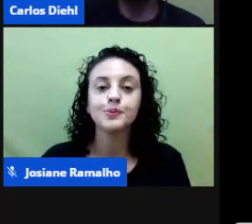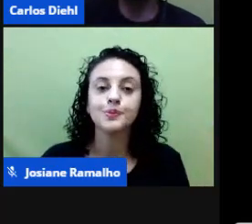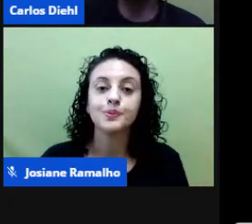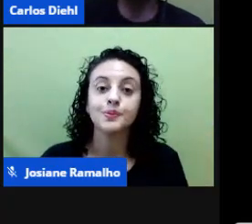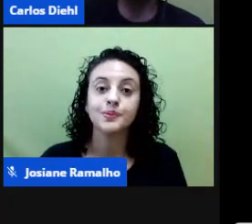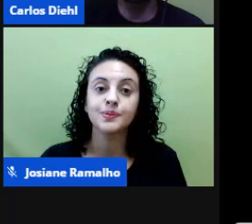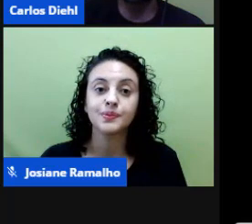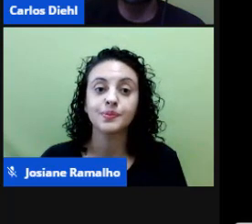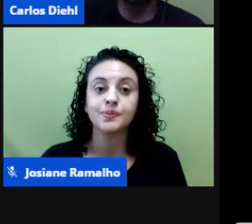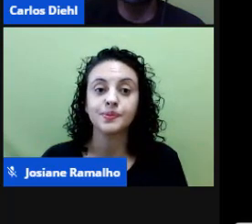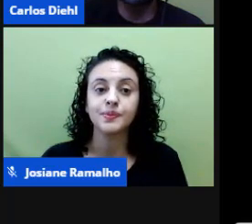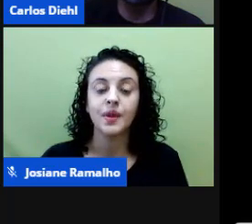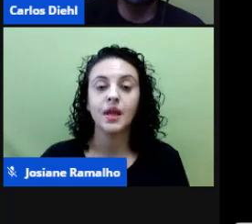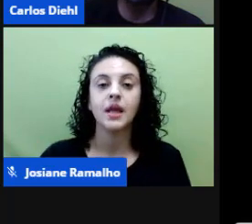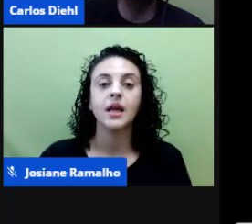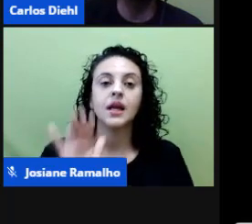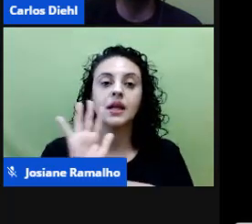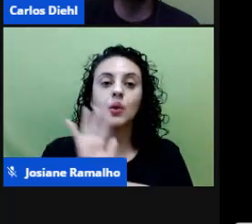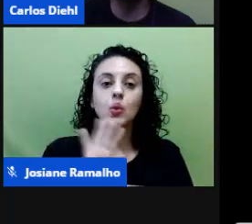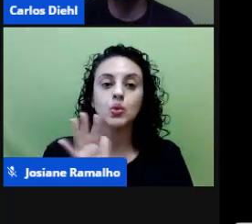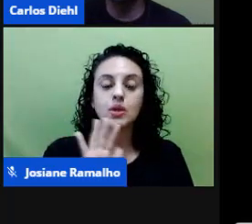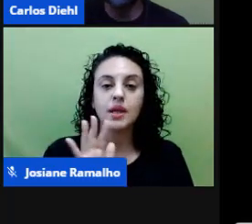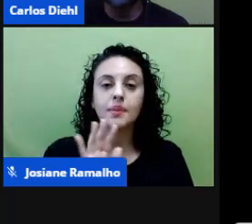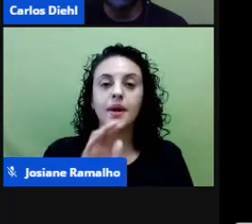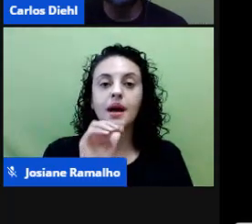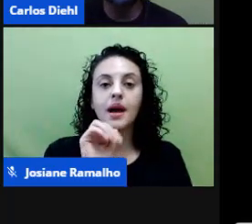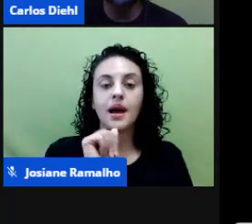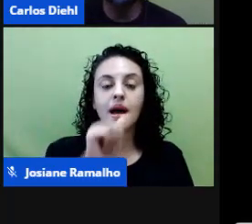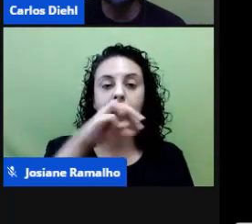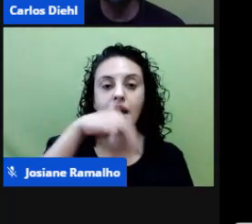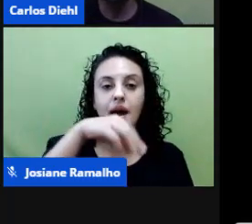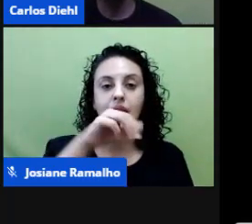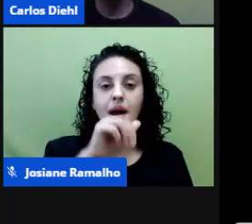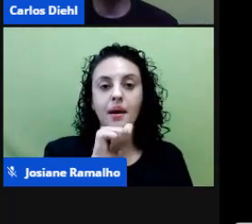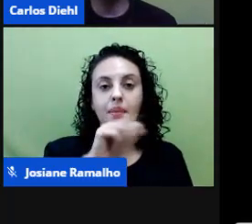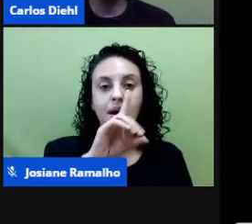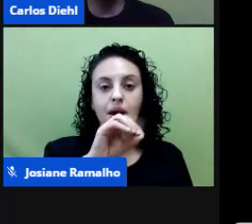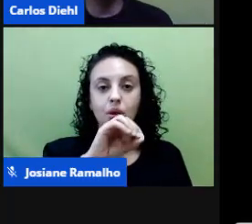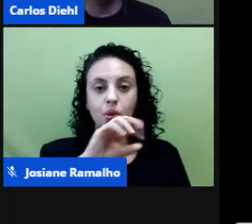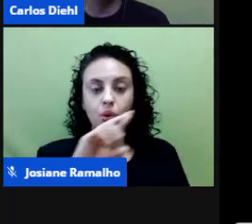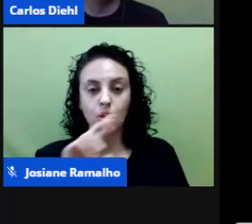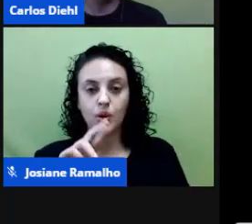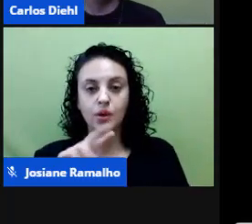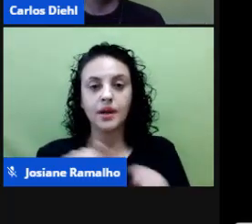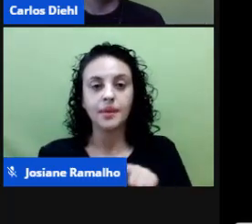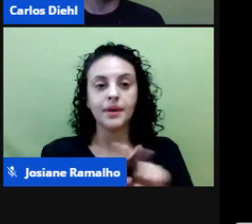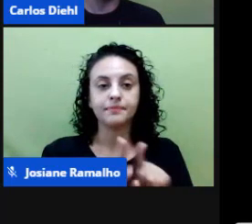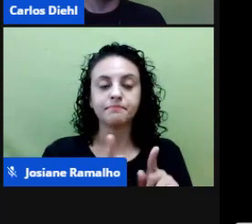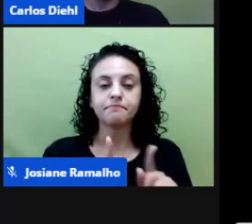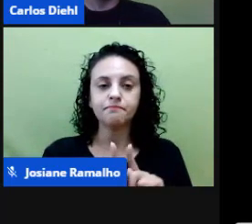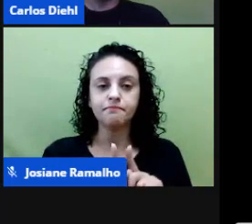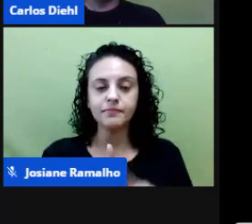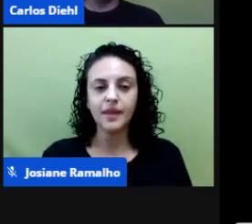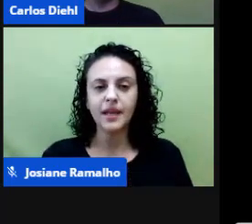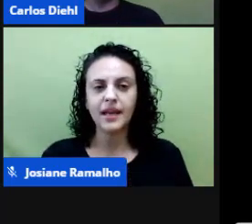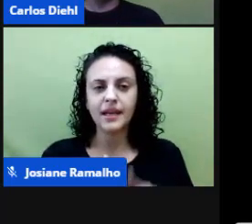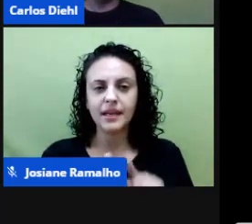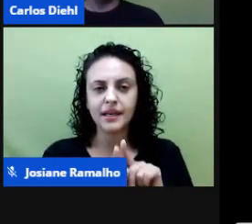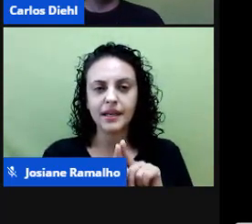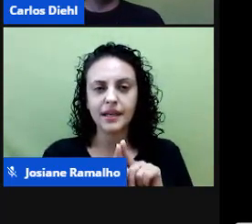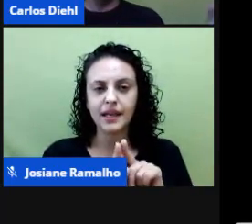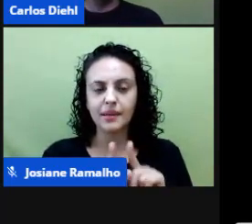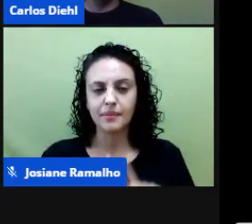concluindo a questão do cinema amador, da gramática audiovisual, basicamente é isso. Eu